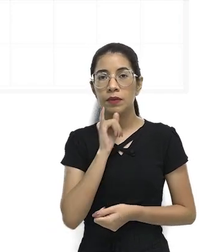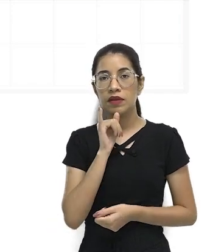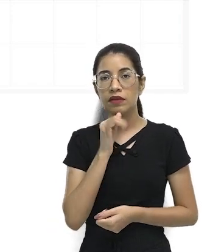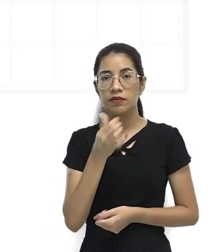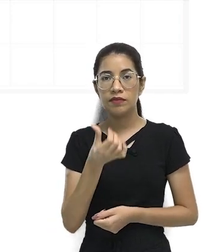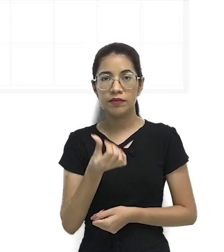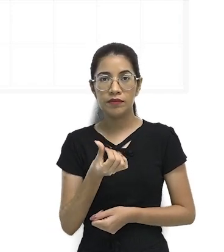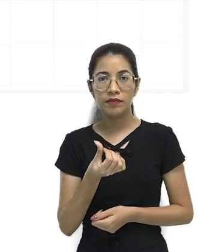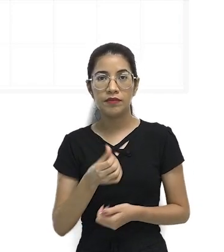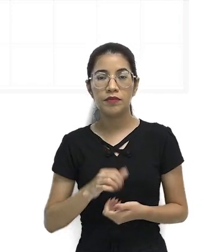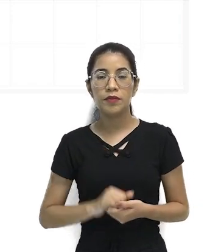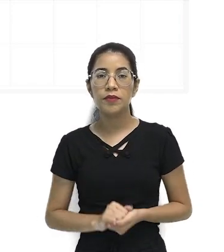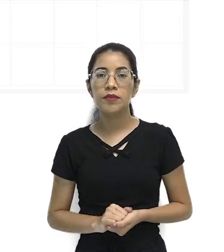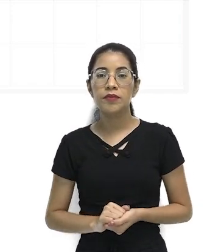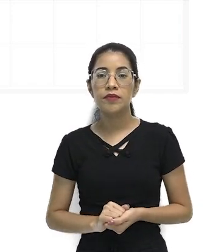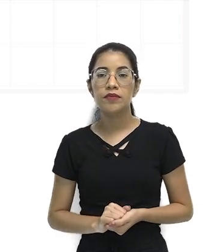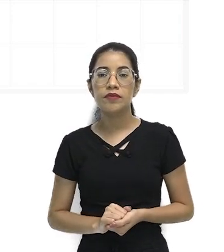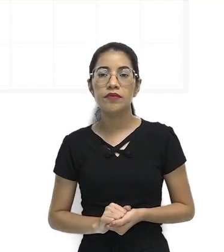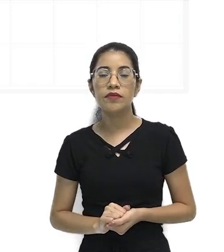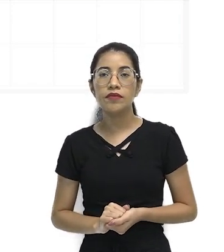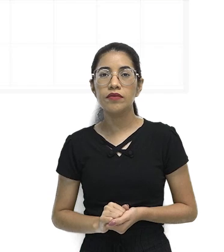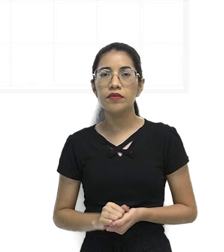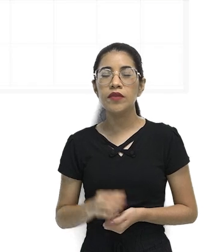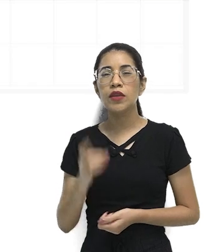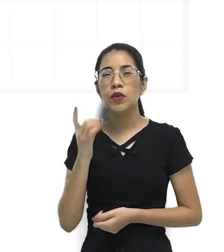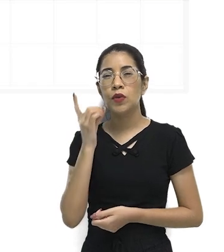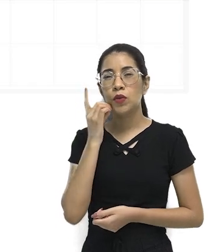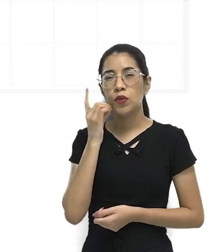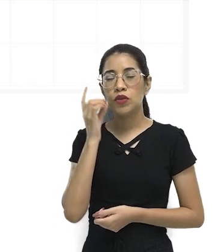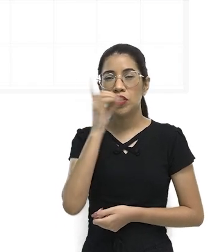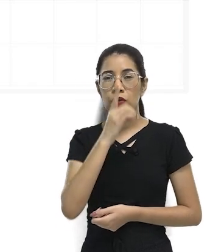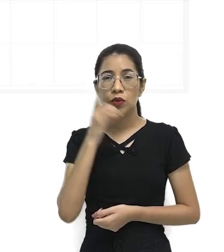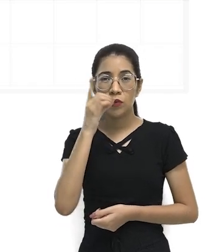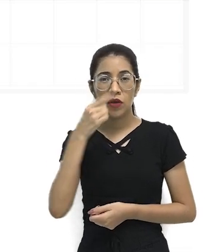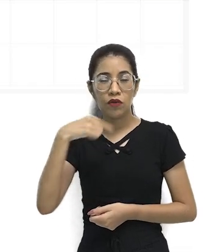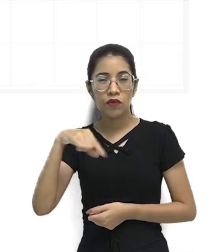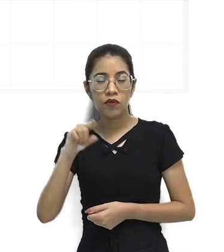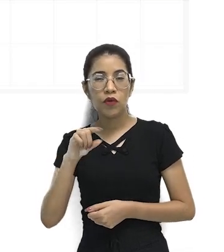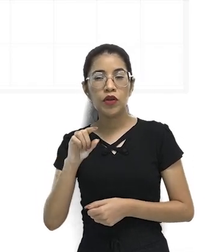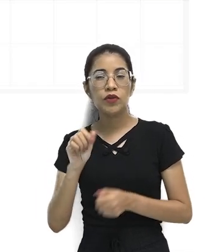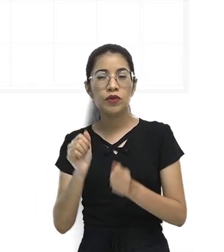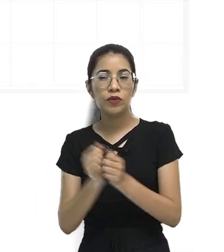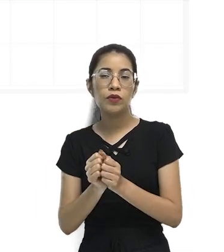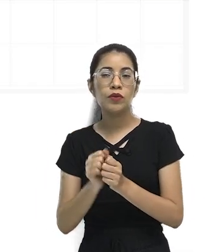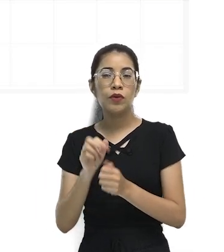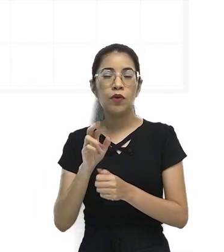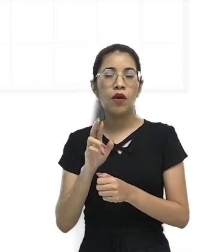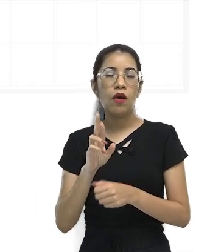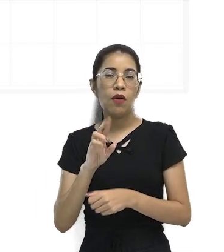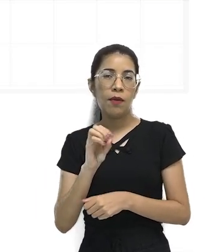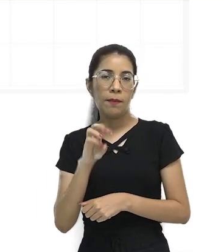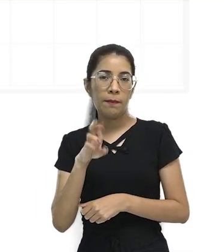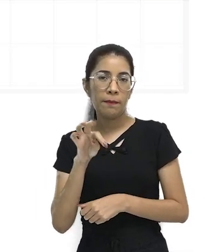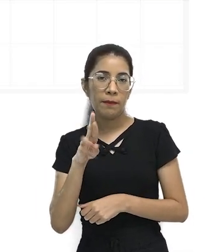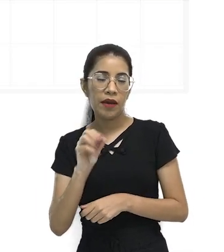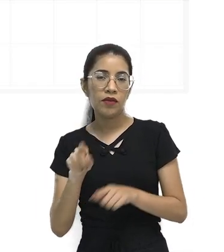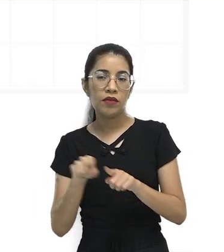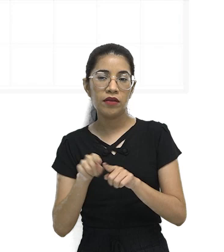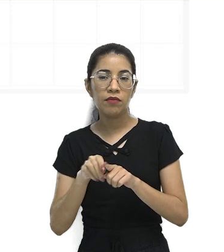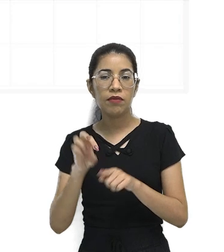6. Num domingo, Roberto foi ao cinema com seu irmão Marcos. Como não era